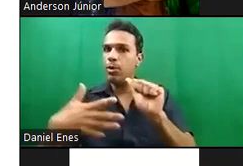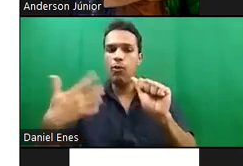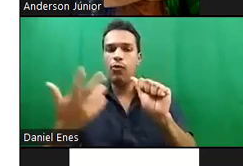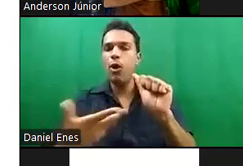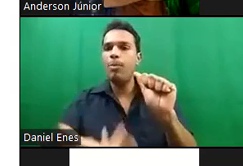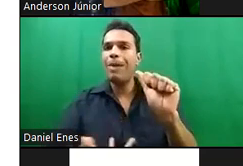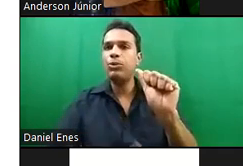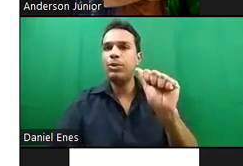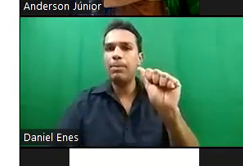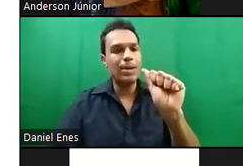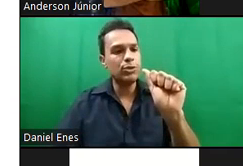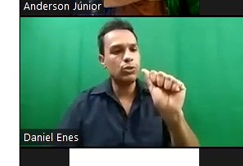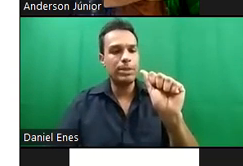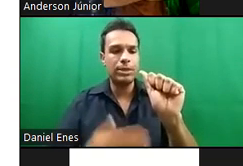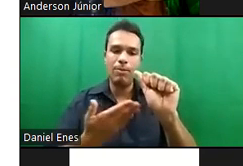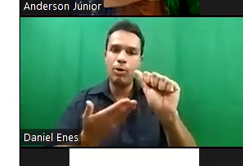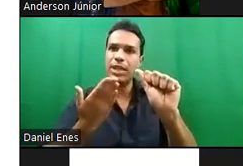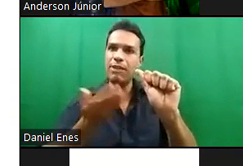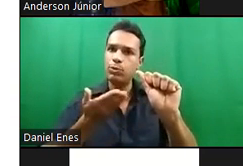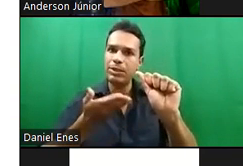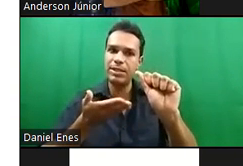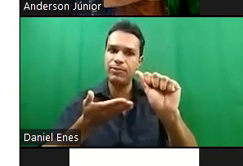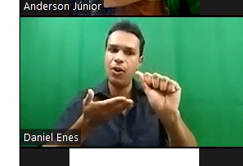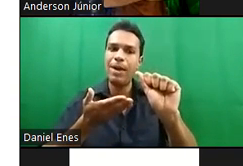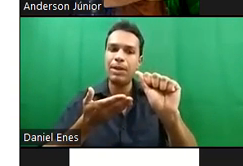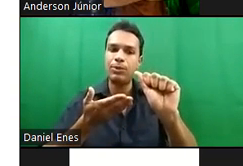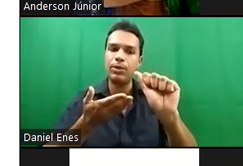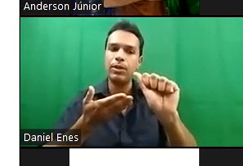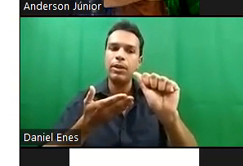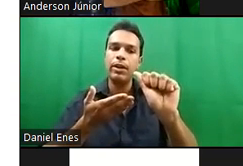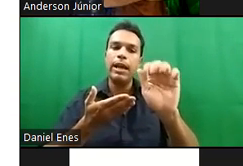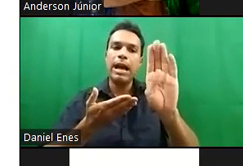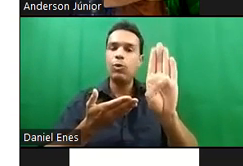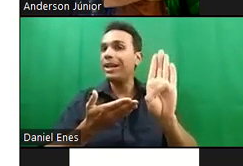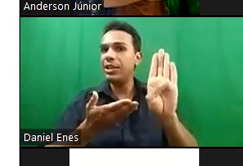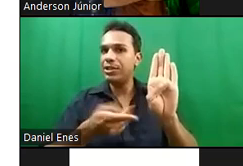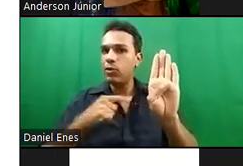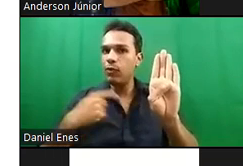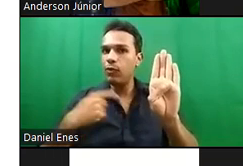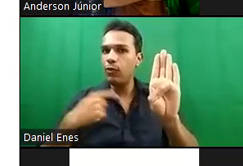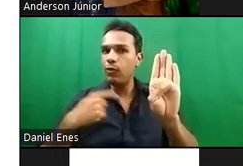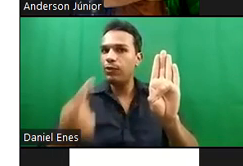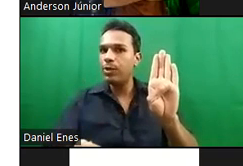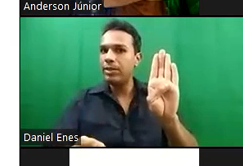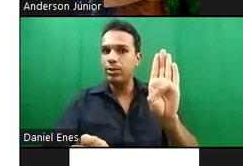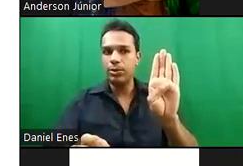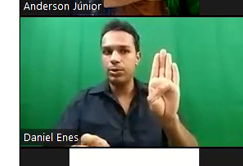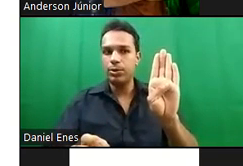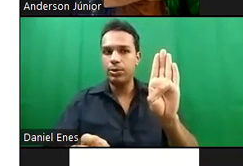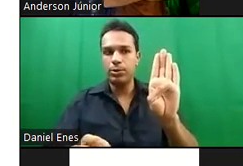de mão é o formato que a mão assume. Então, a mão está assumindo esse formato. Agora ela está configurada em